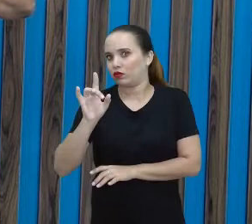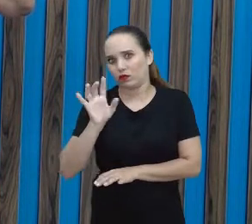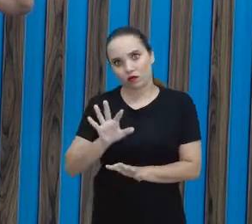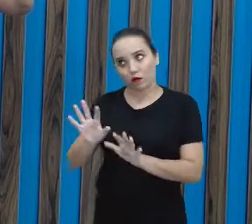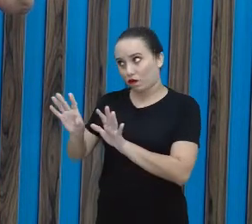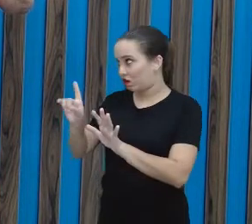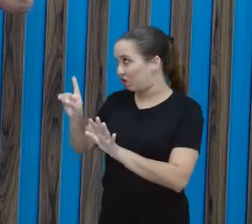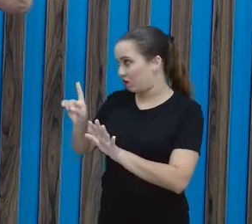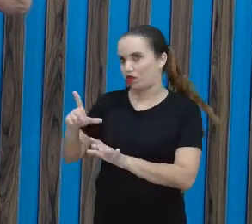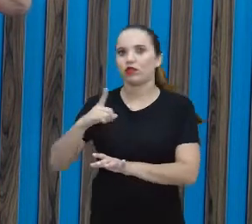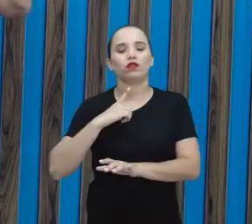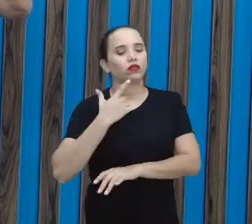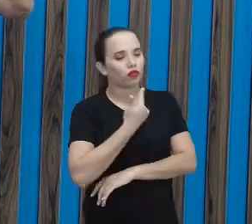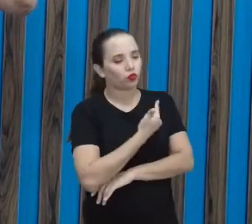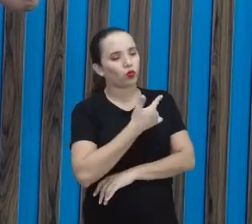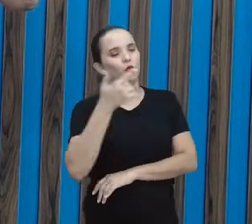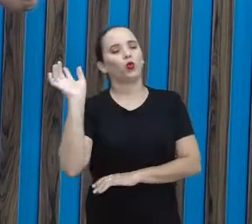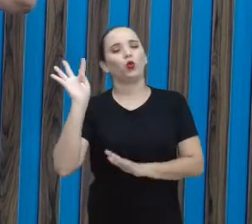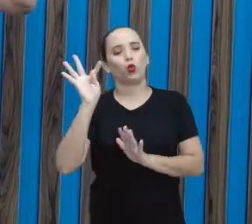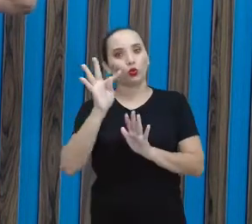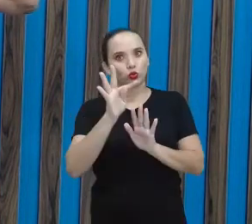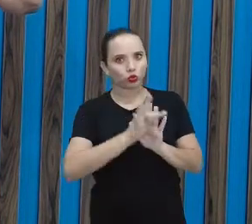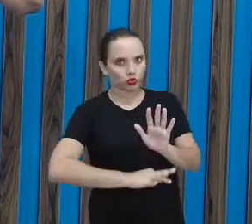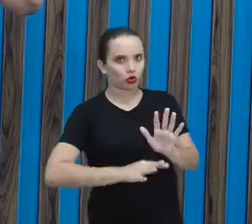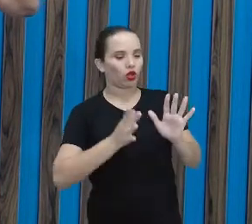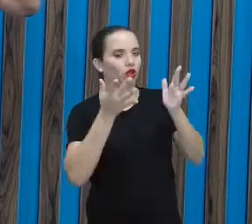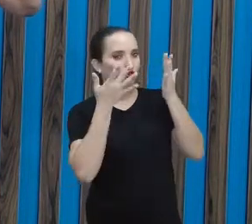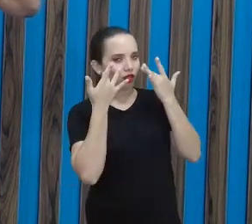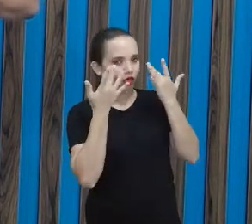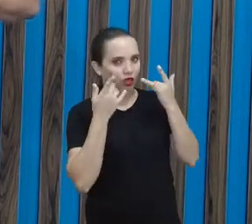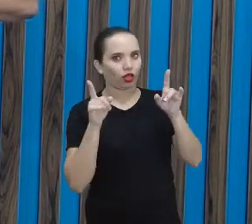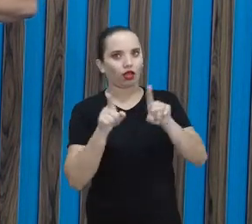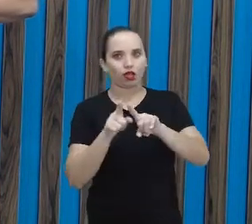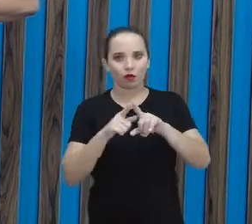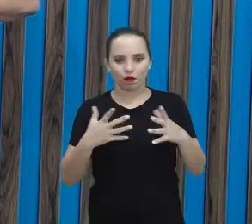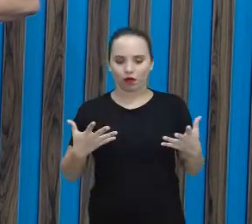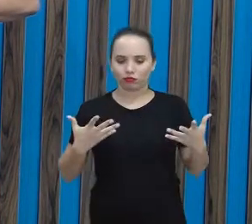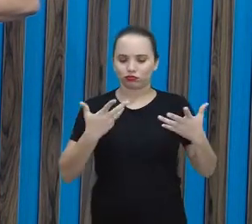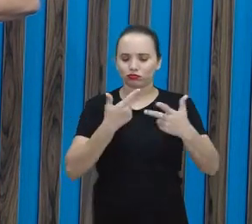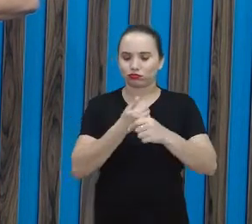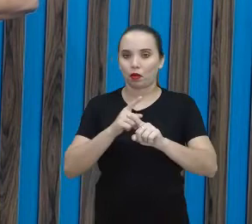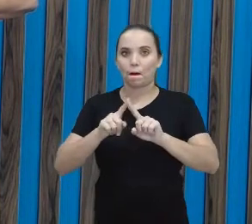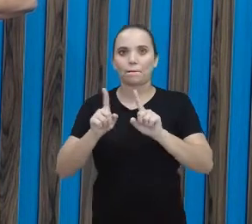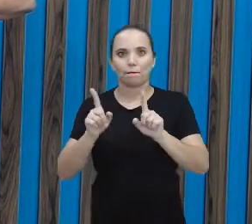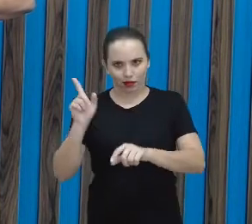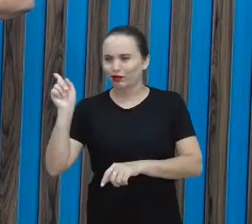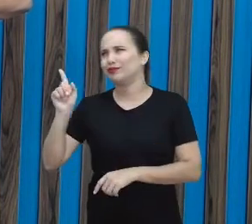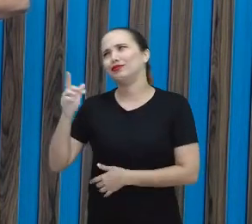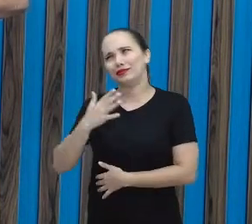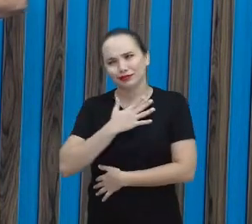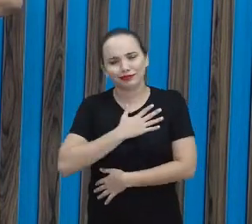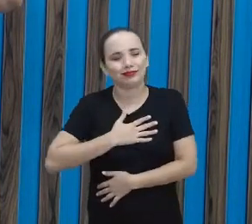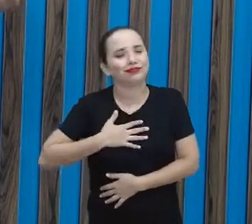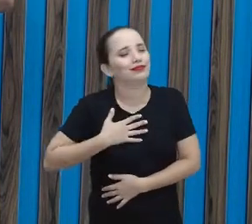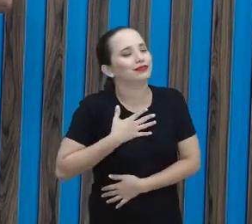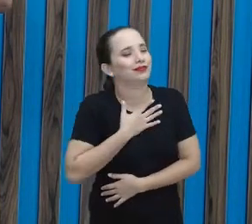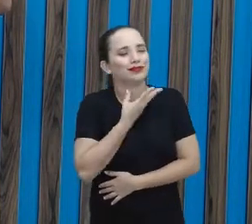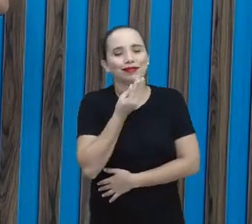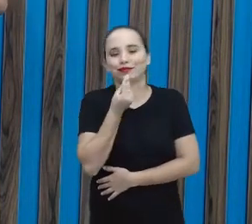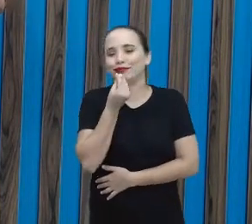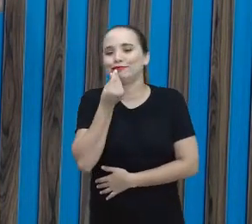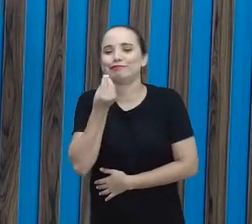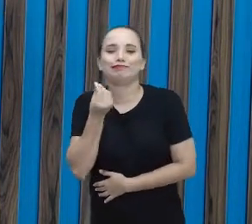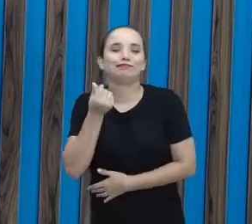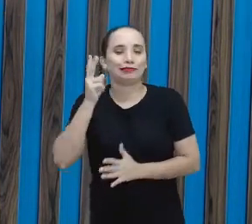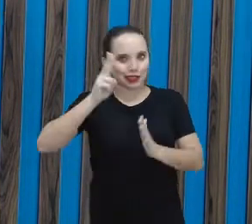tem outros textos teatrais dele incríveis, mas realmente o Alto da Compadecida é muito gostoso de assistir, de ler,